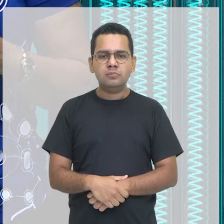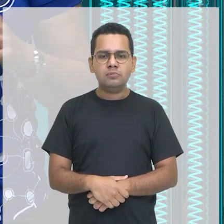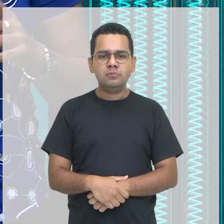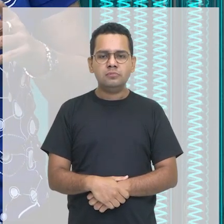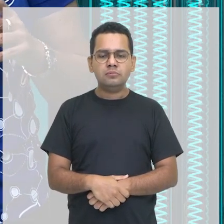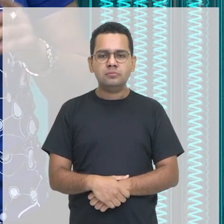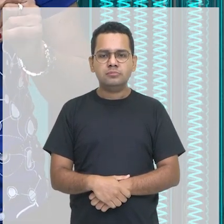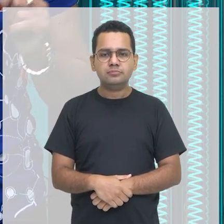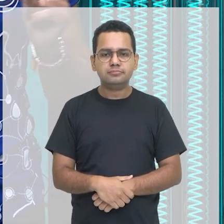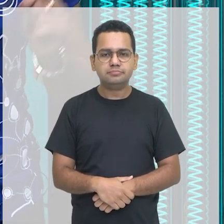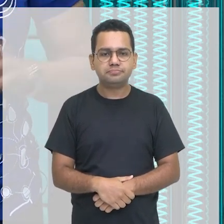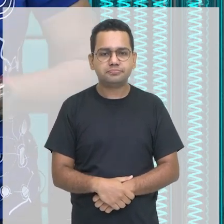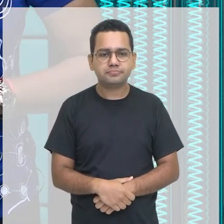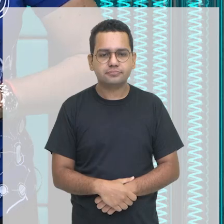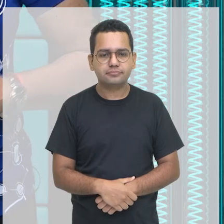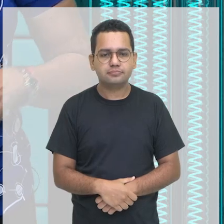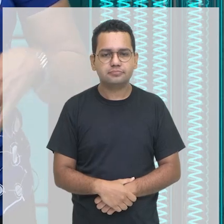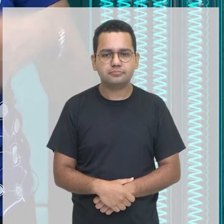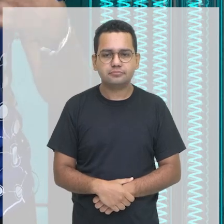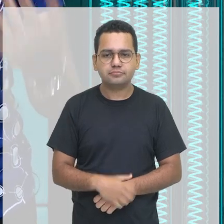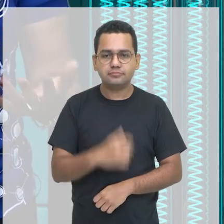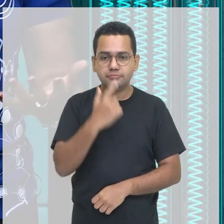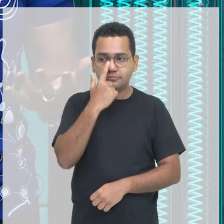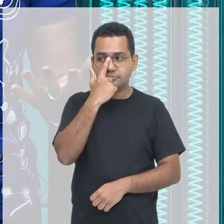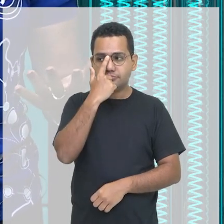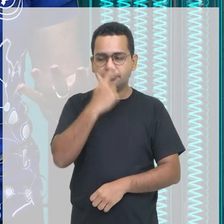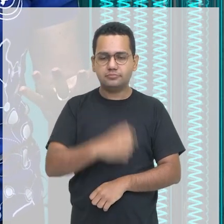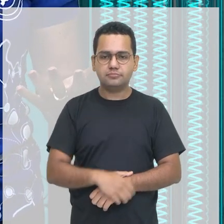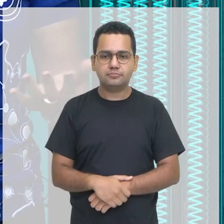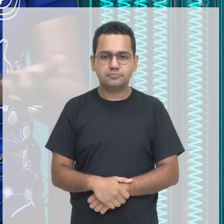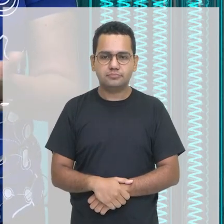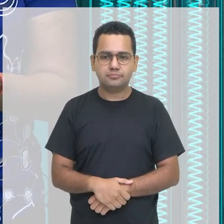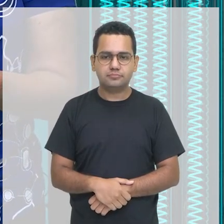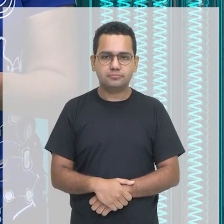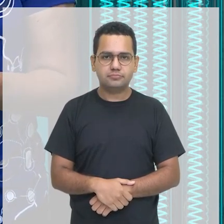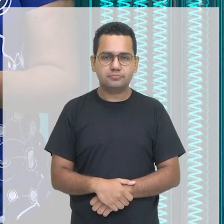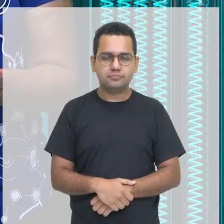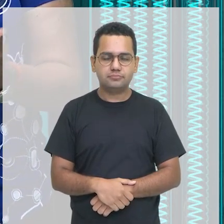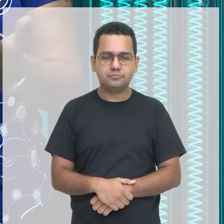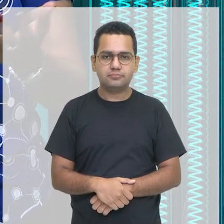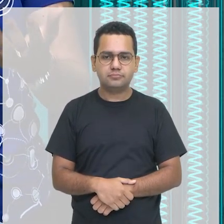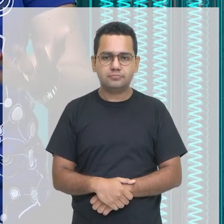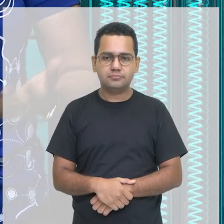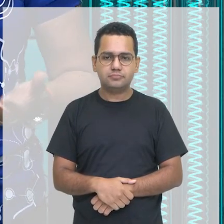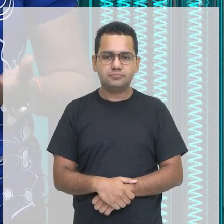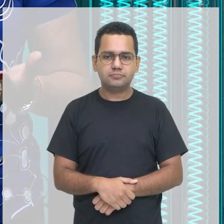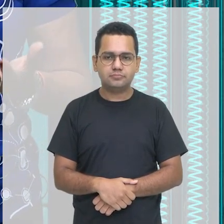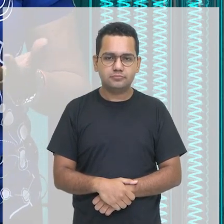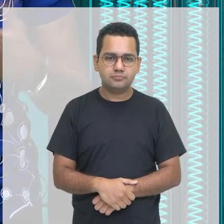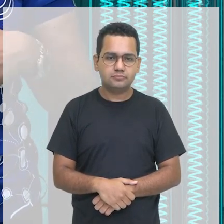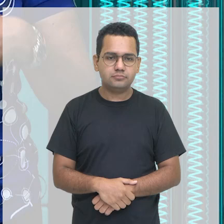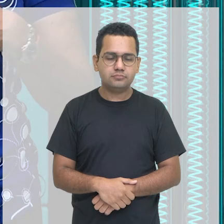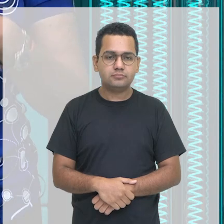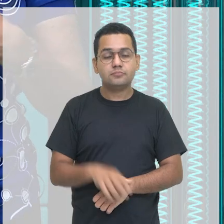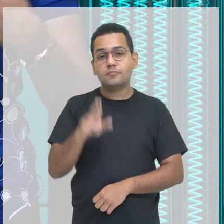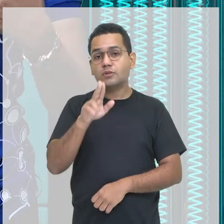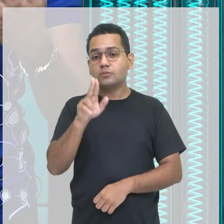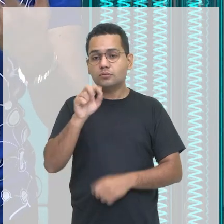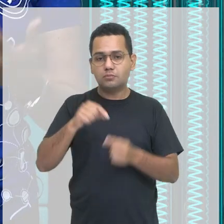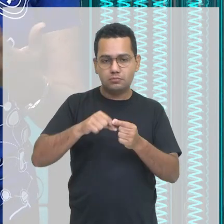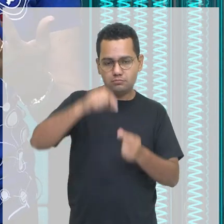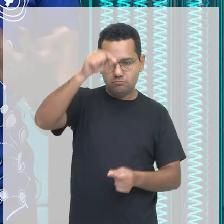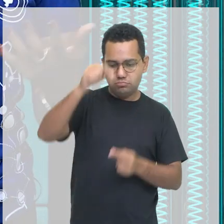E vermelho aqui. Então, ele usou as cores primárias e usou linhas, certo? Ou